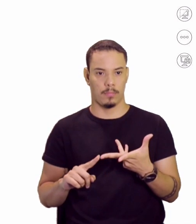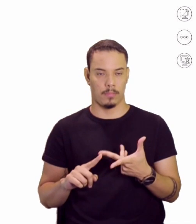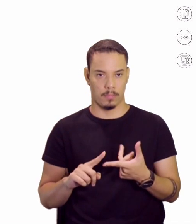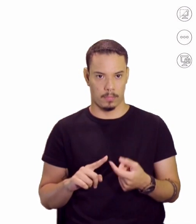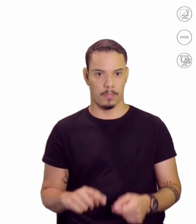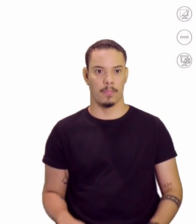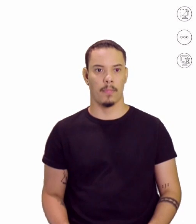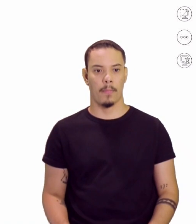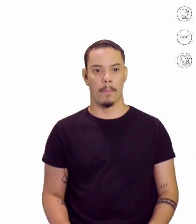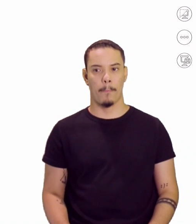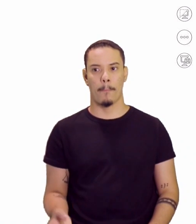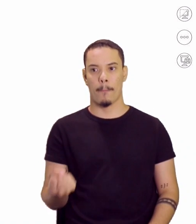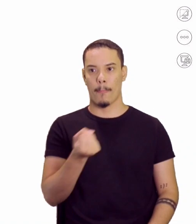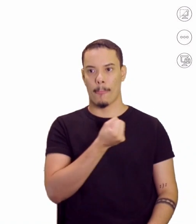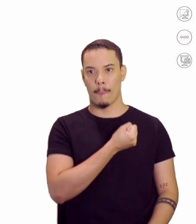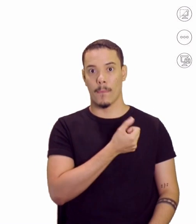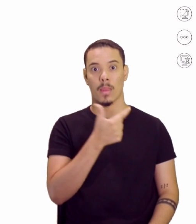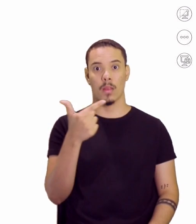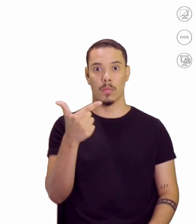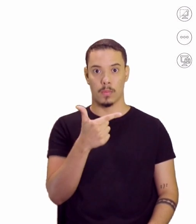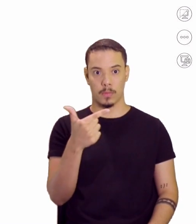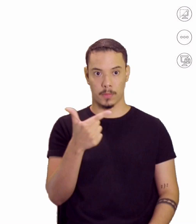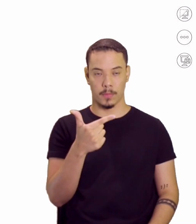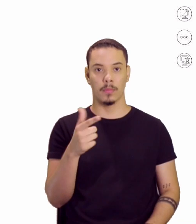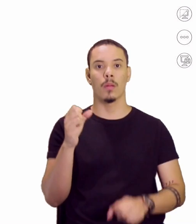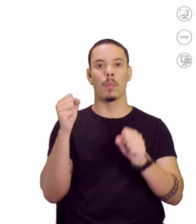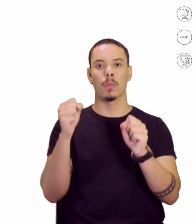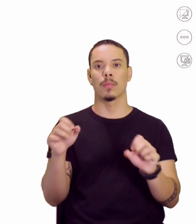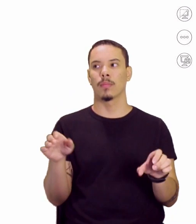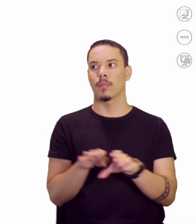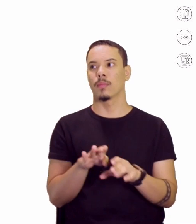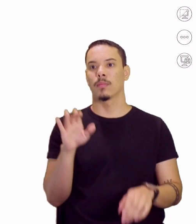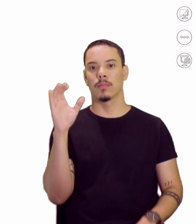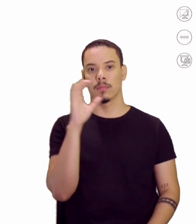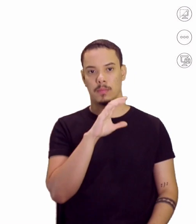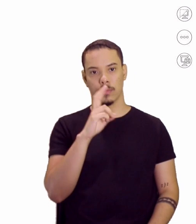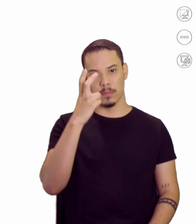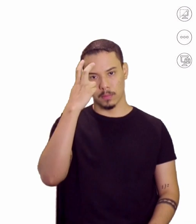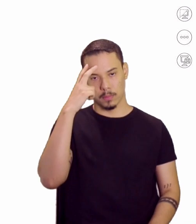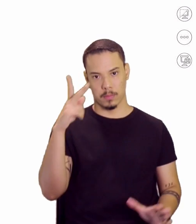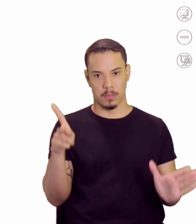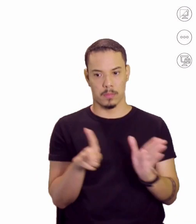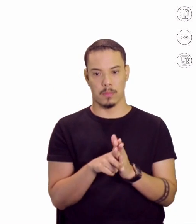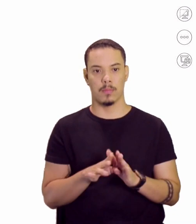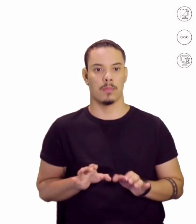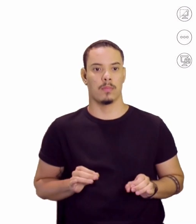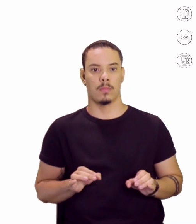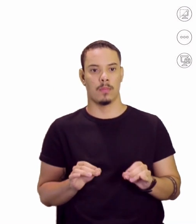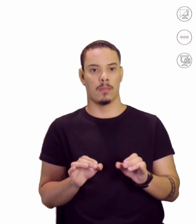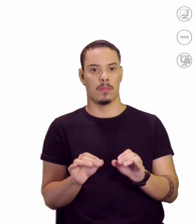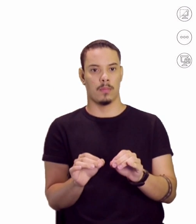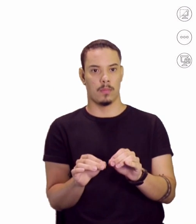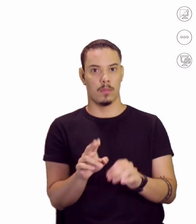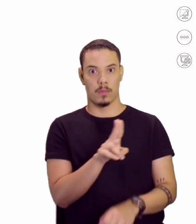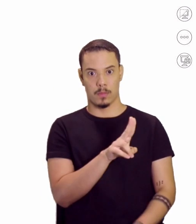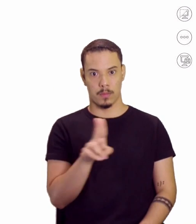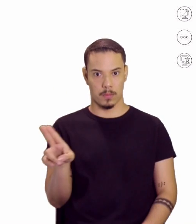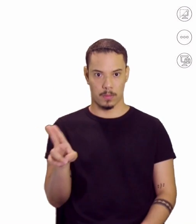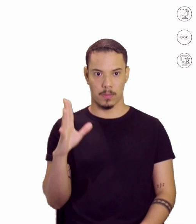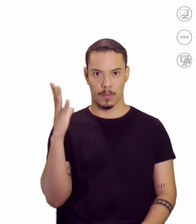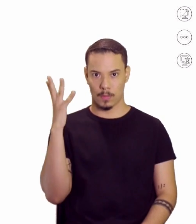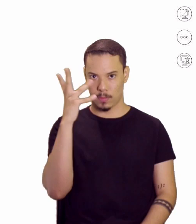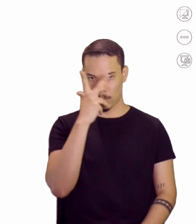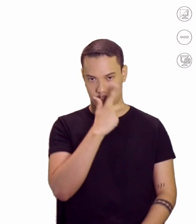Olha lá, questão 2. Poderia chamar de velocidade de crescimento da cultura de bactérias. Exatamente, um nome bonitinho, né? Dá